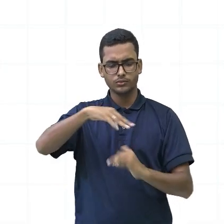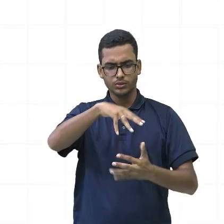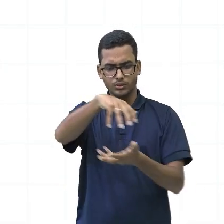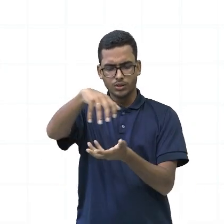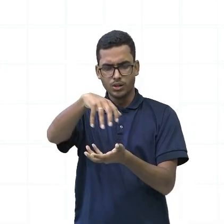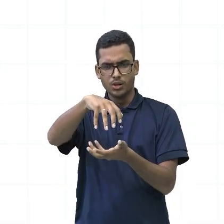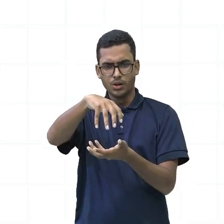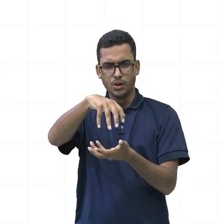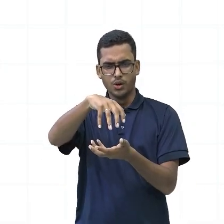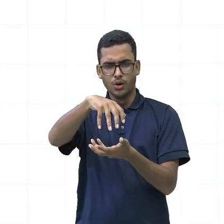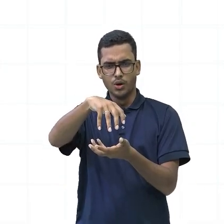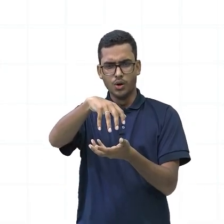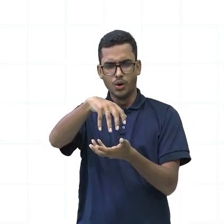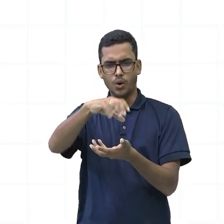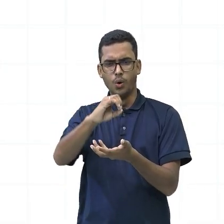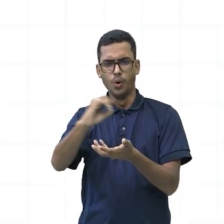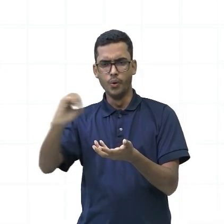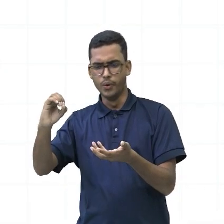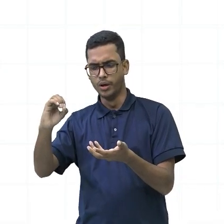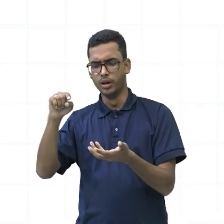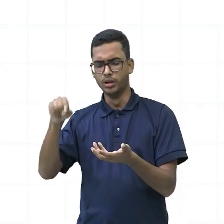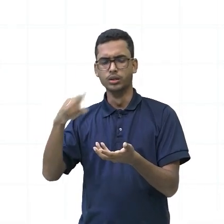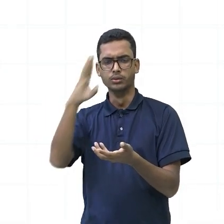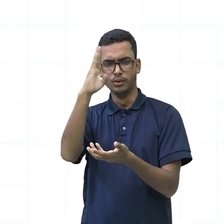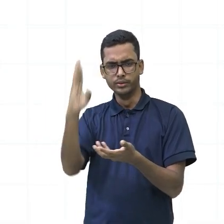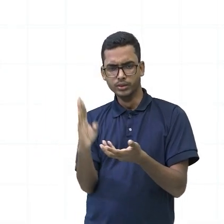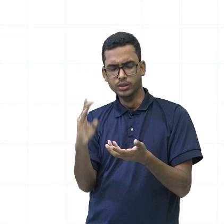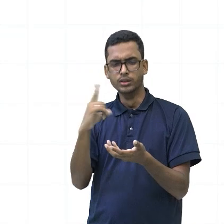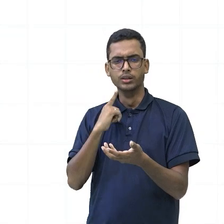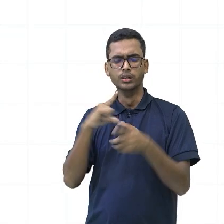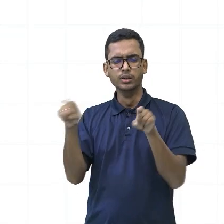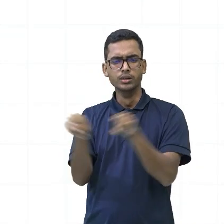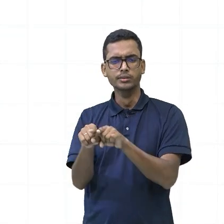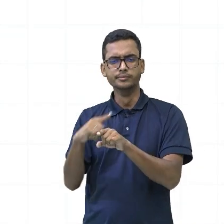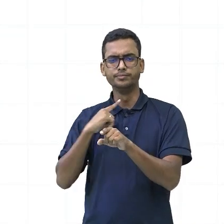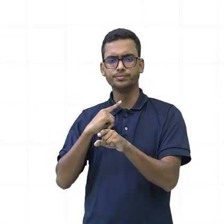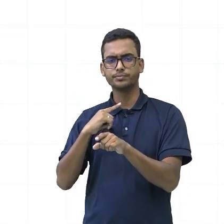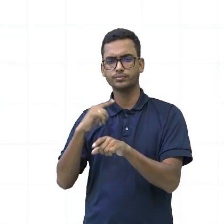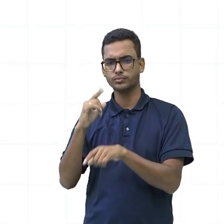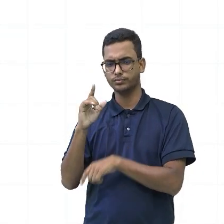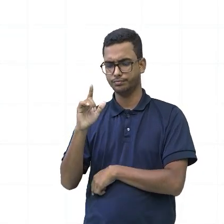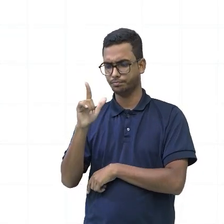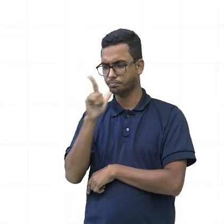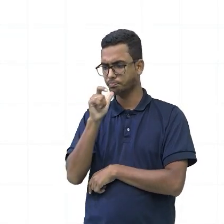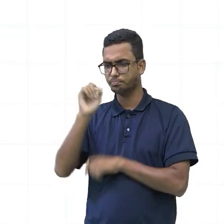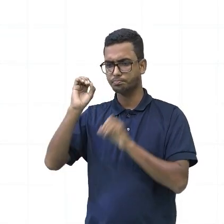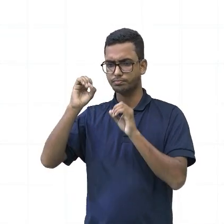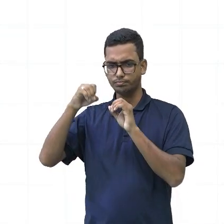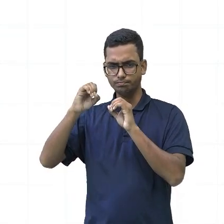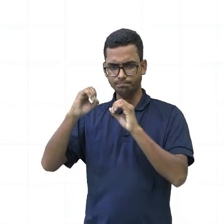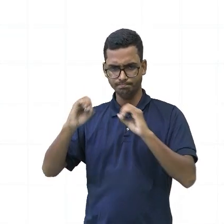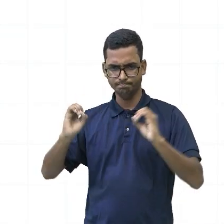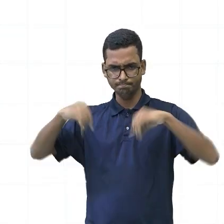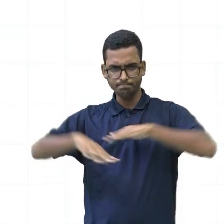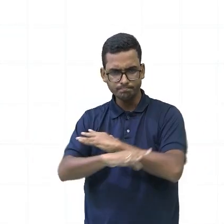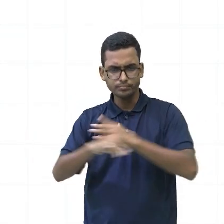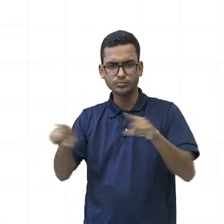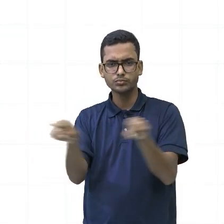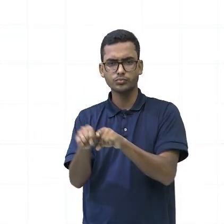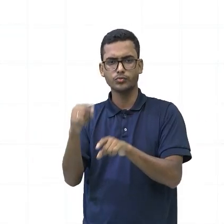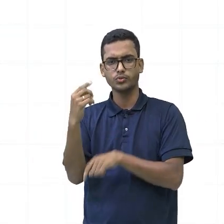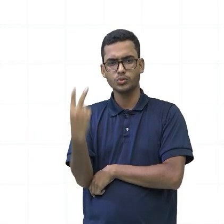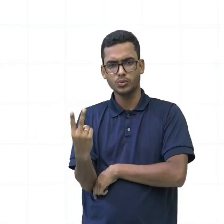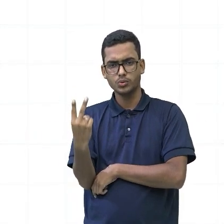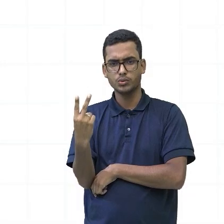Greenwich, incluindo ali as linhas oceânicas, variando de 2 a 5 horas a menos em